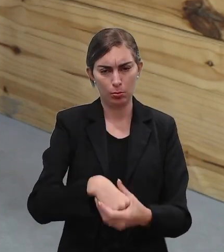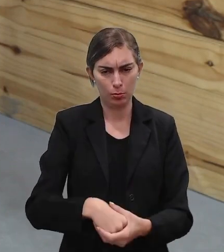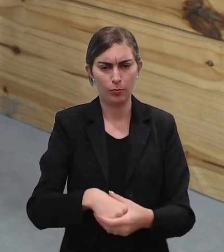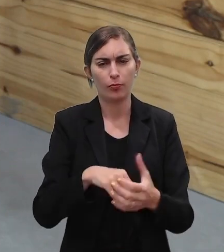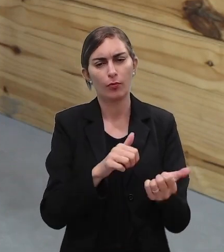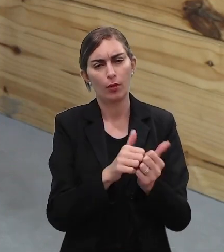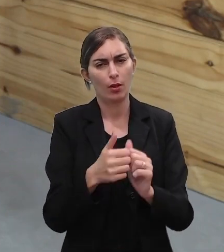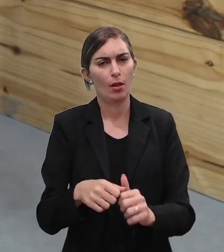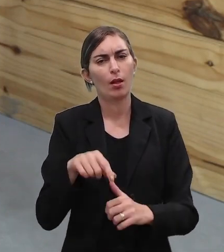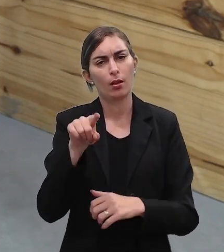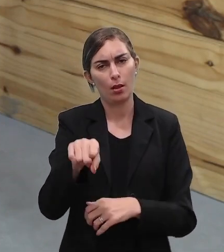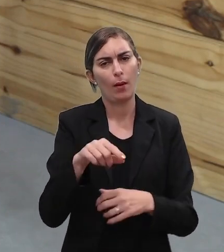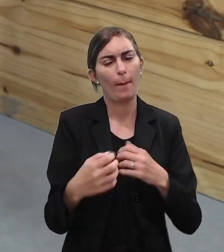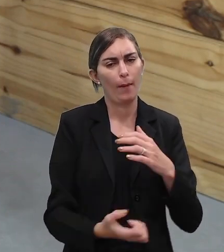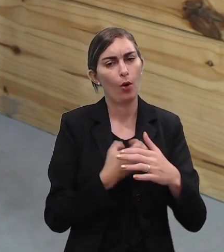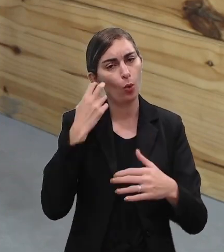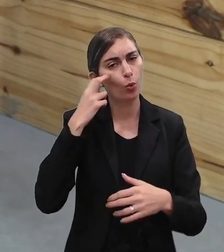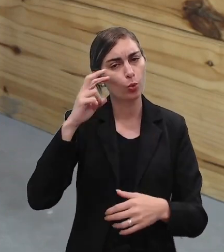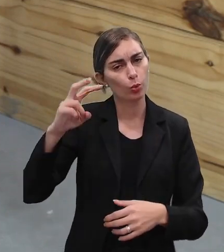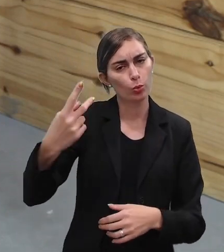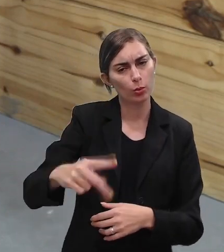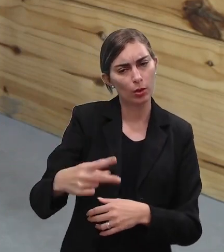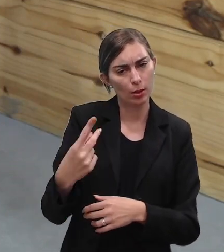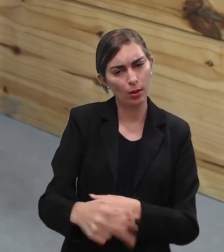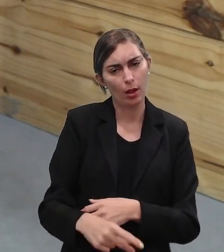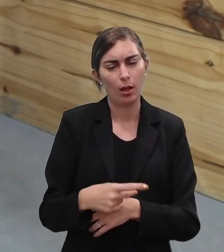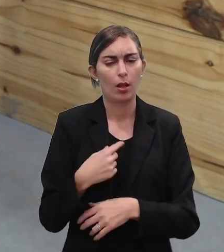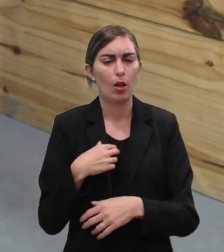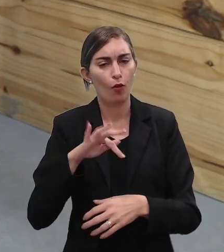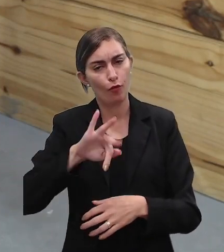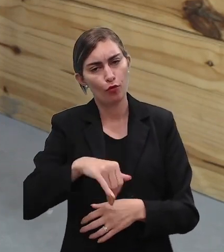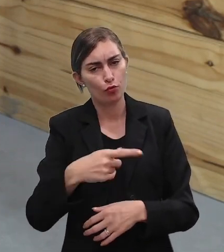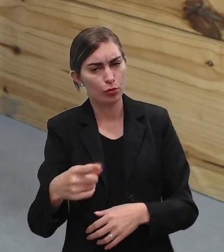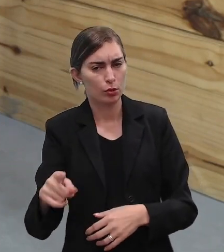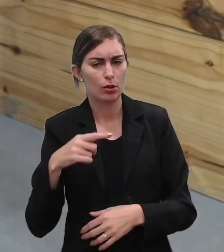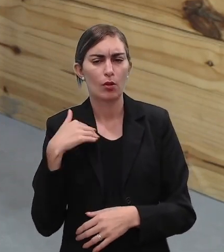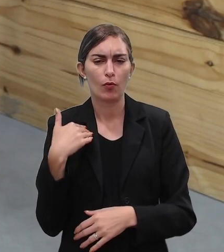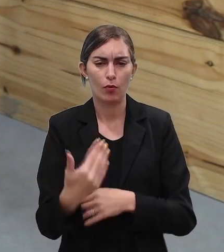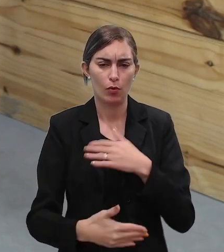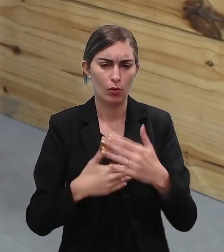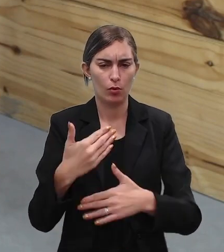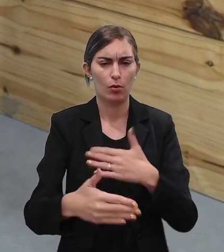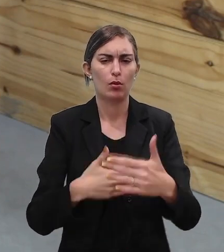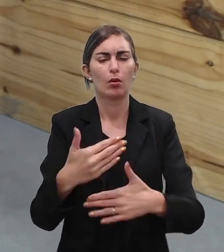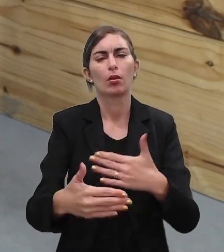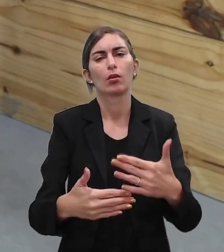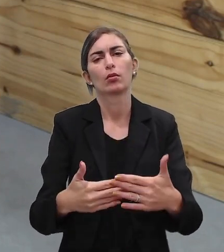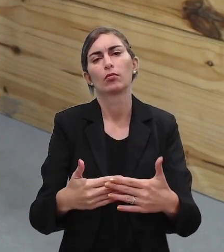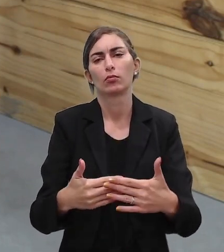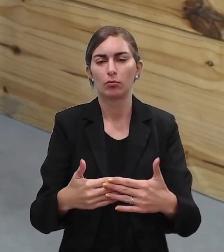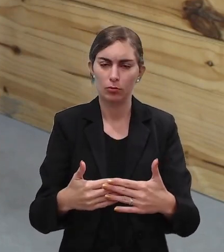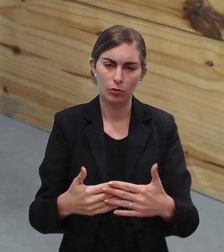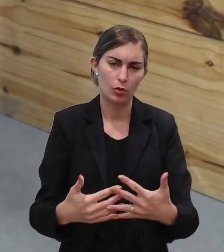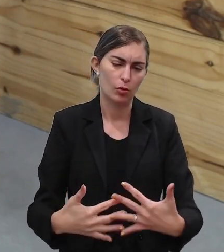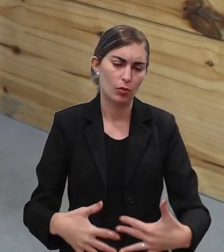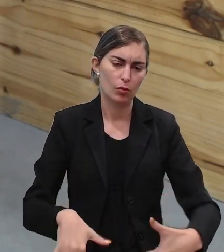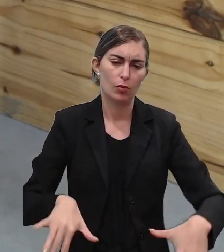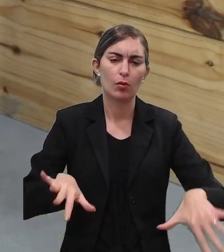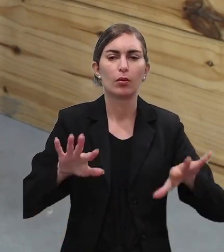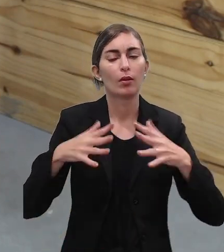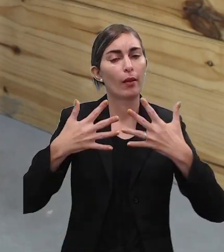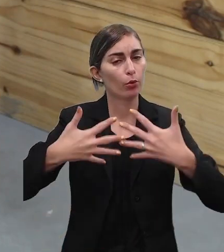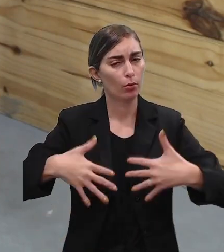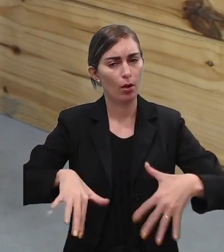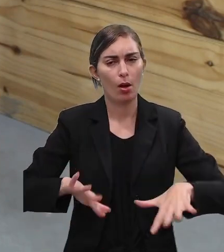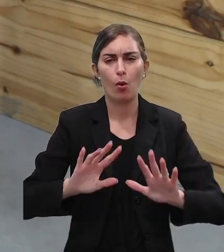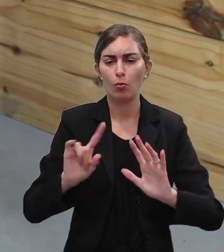à empresa, à cultura e assim a função vai passar de uma forma fluida,